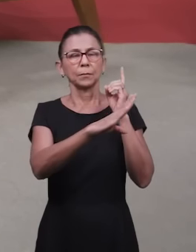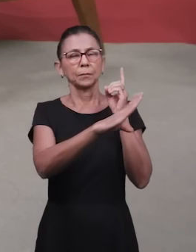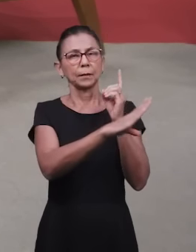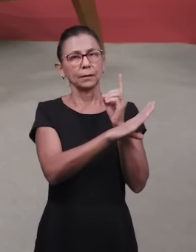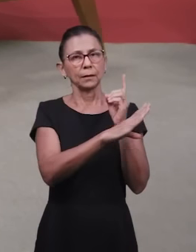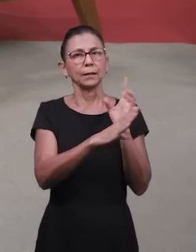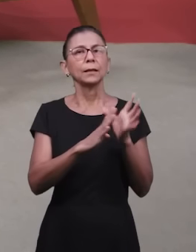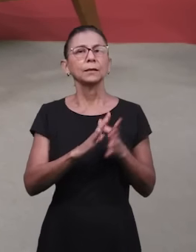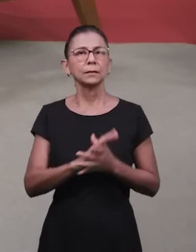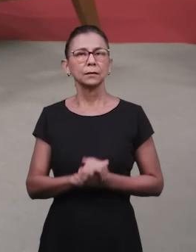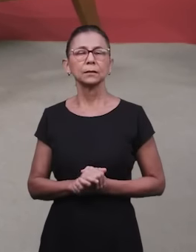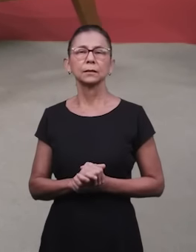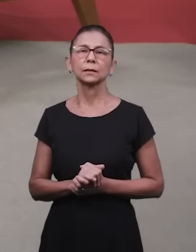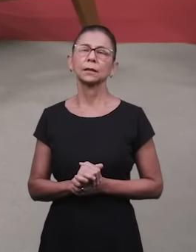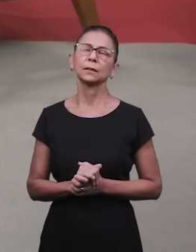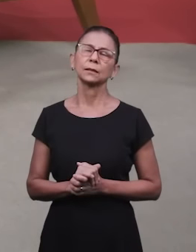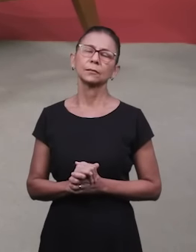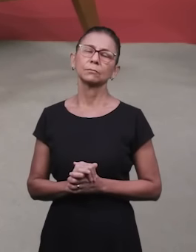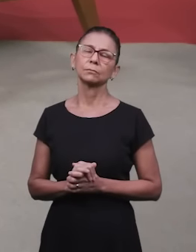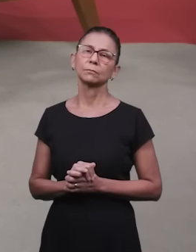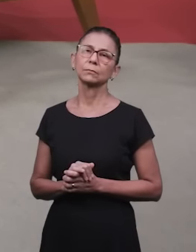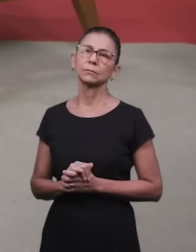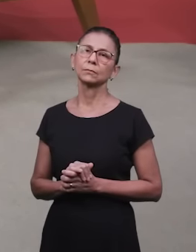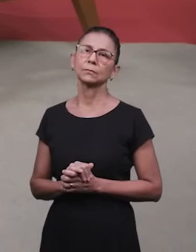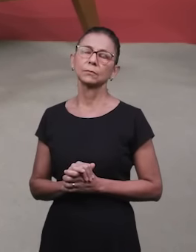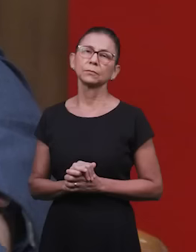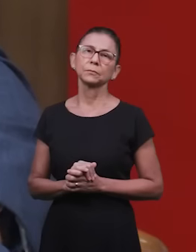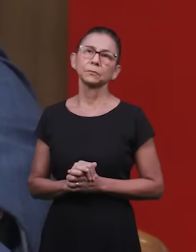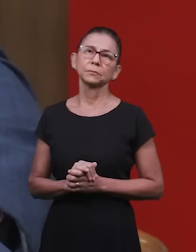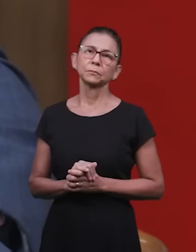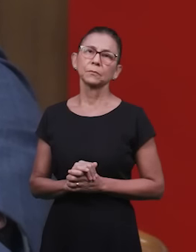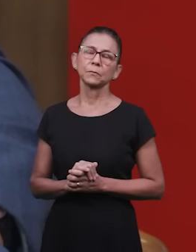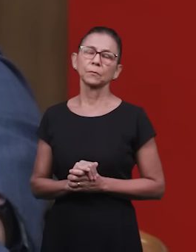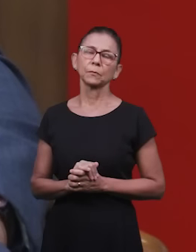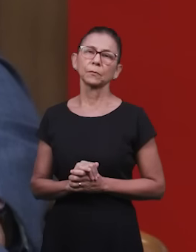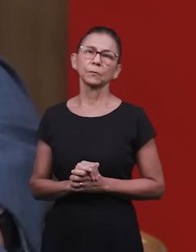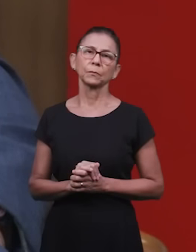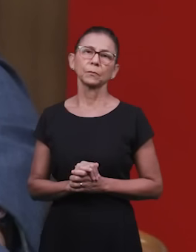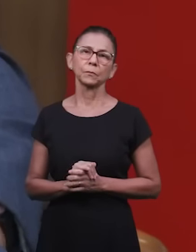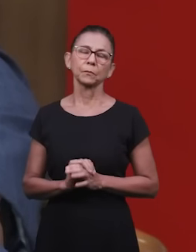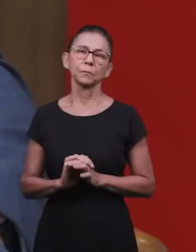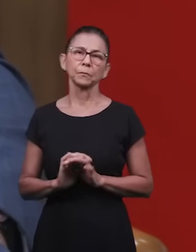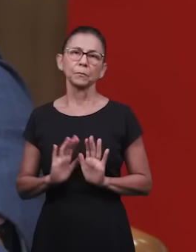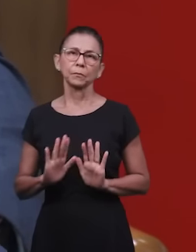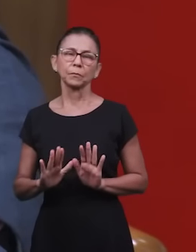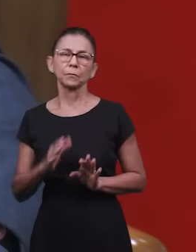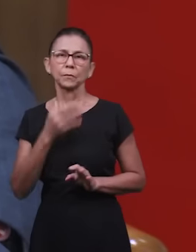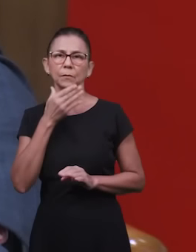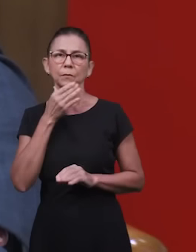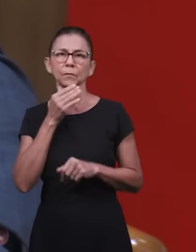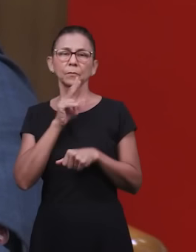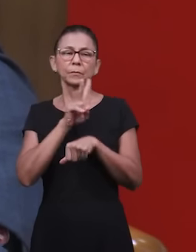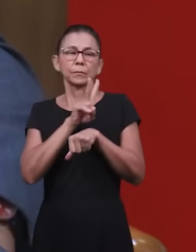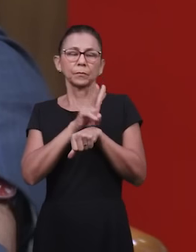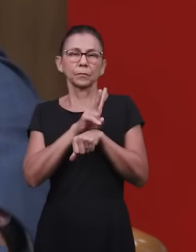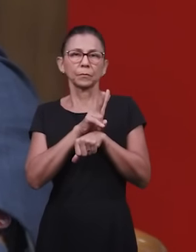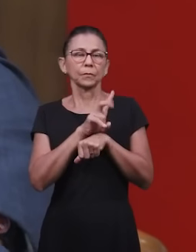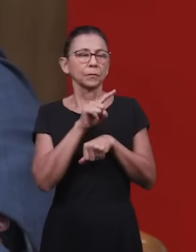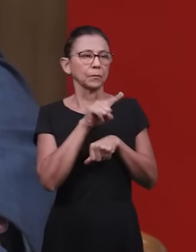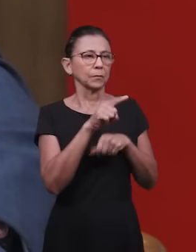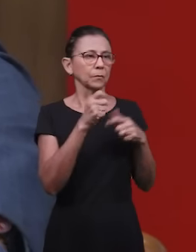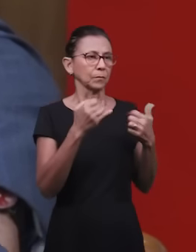né? Novas revelações e tudo. Então, essa atitude desses guardas que você explicou